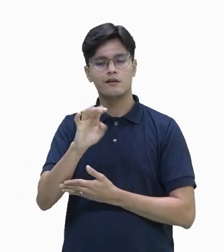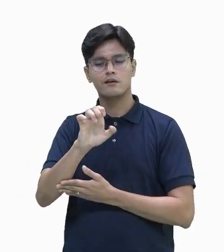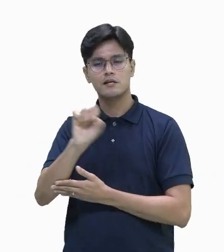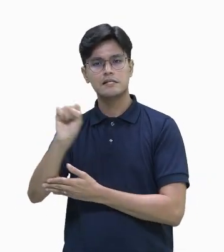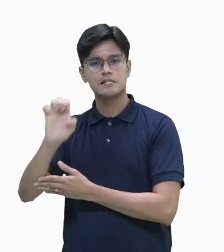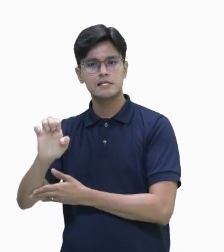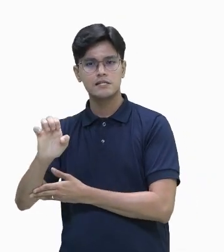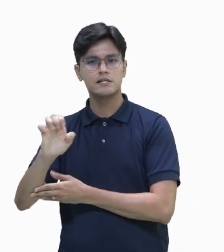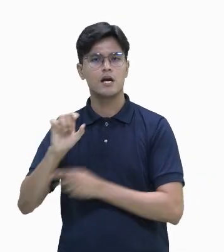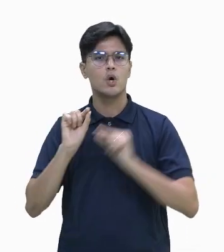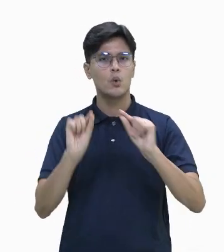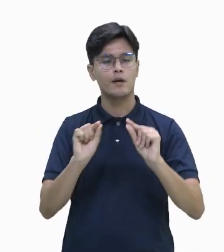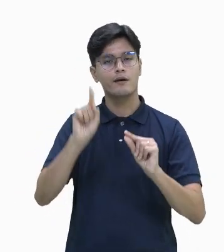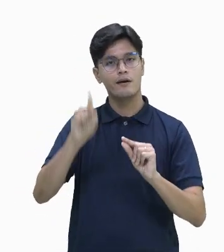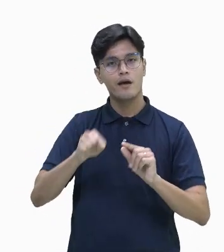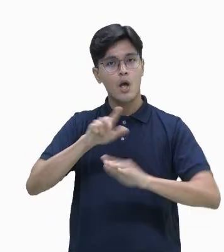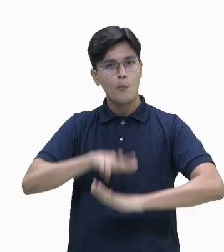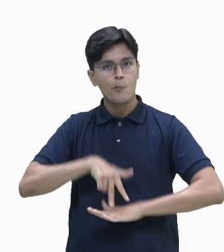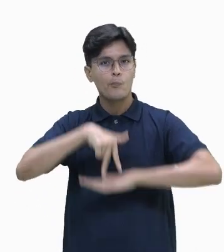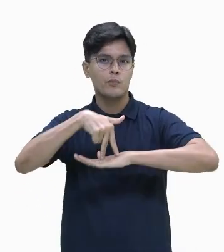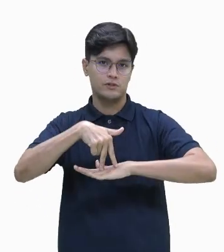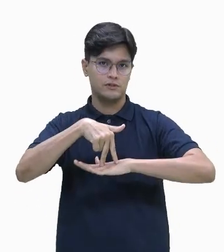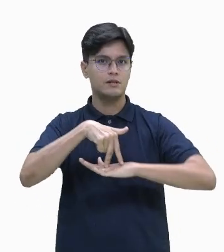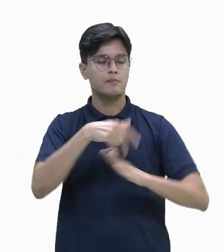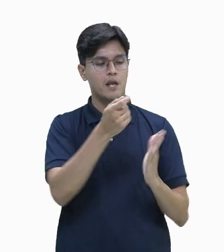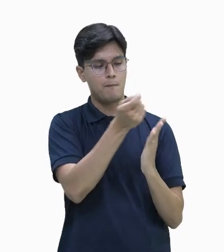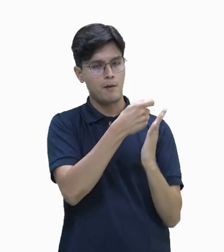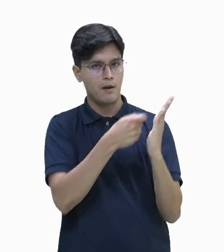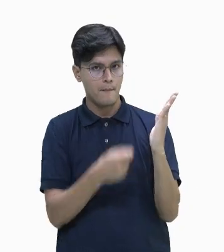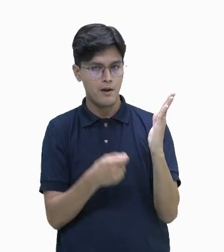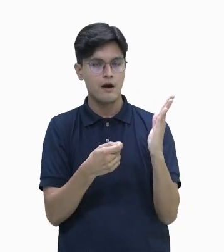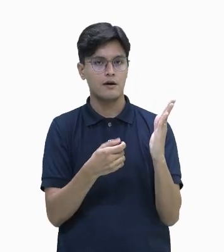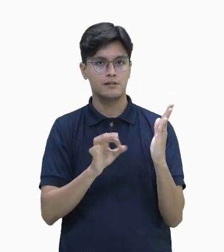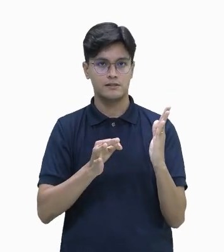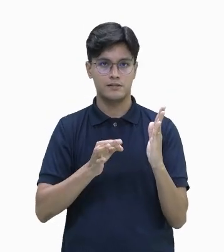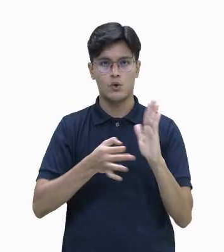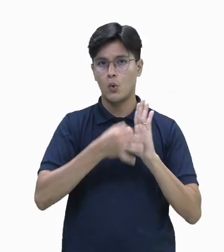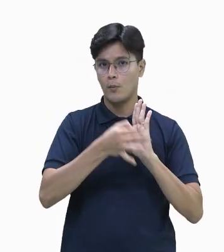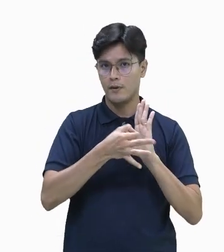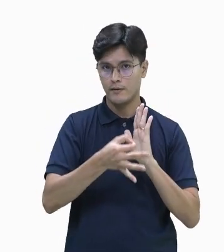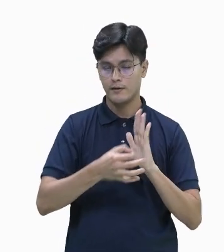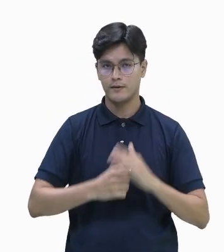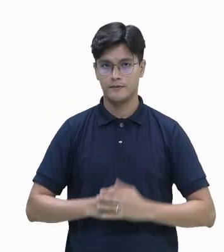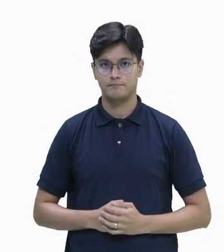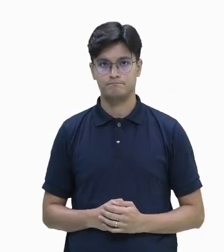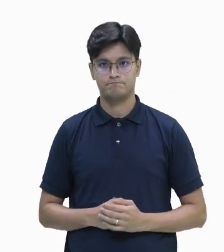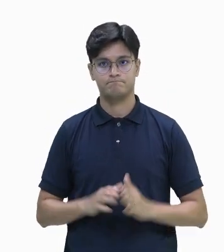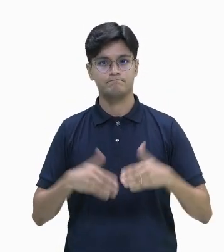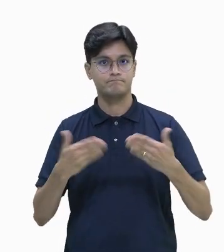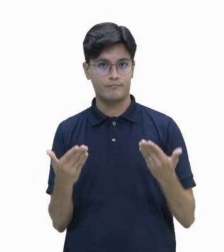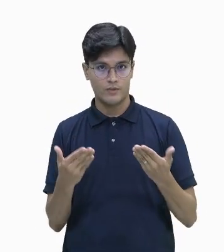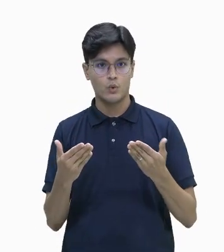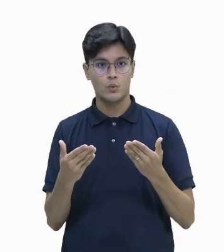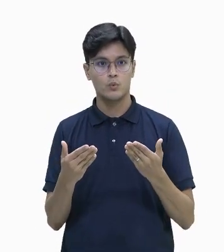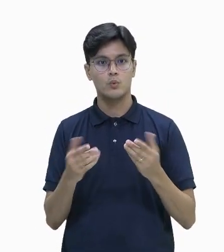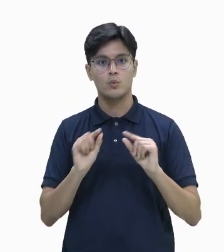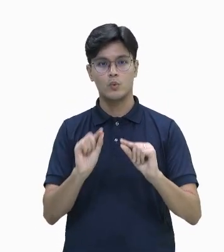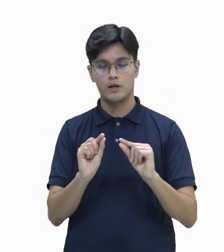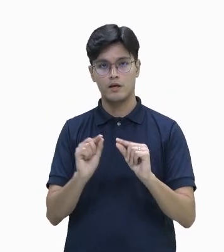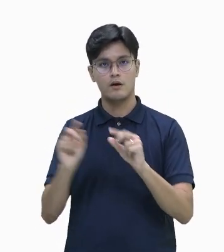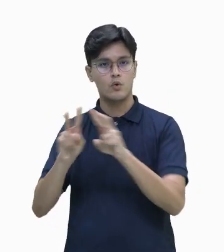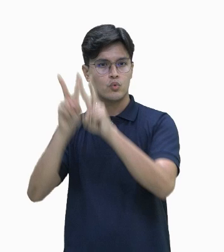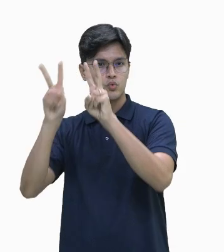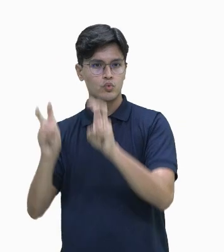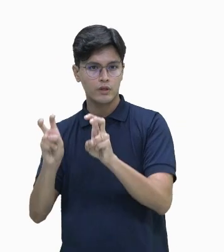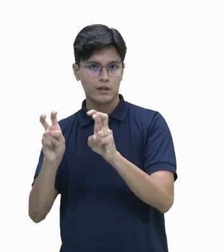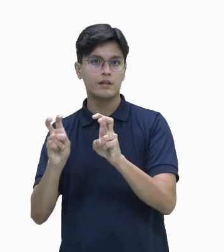posicionamento diante deste tema que está sendo abordado, né? Então, a junção desses dois elementos podem aí